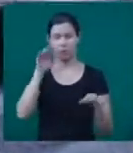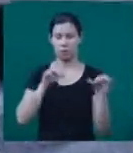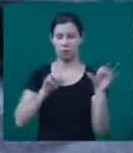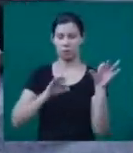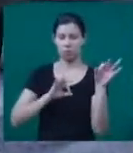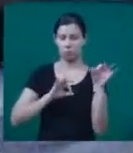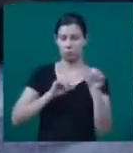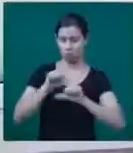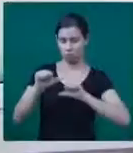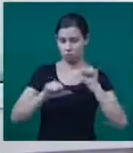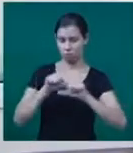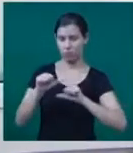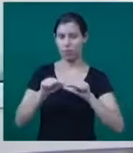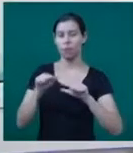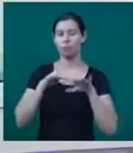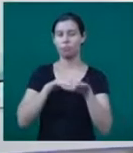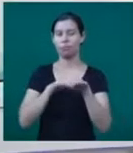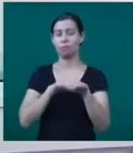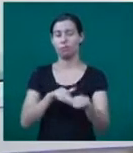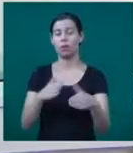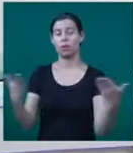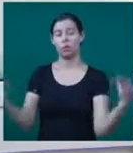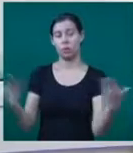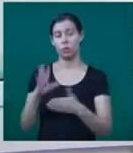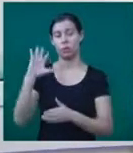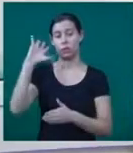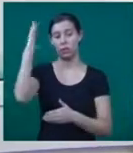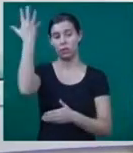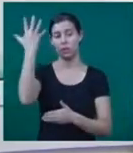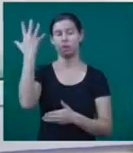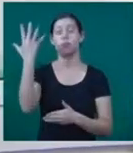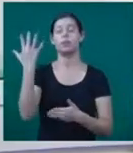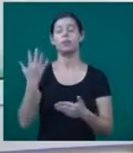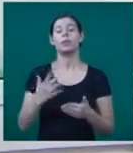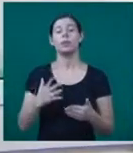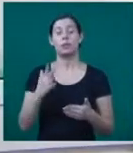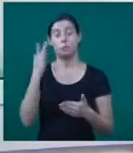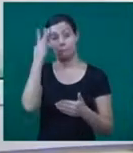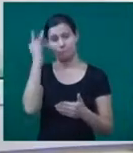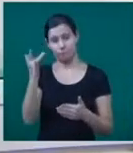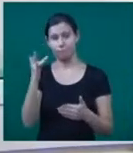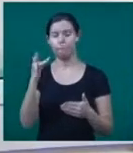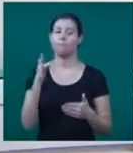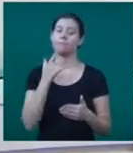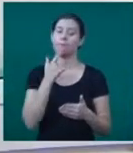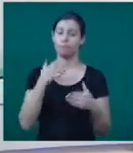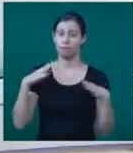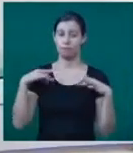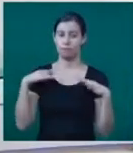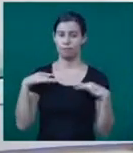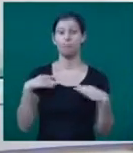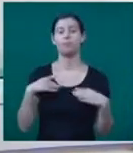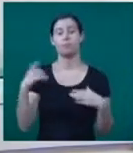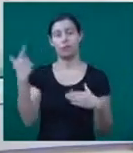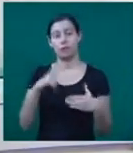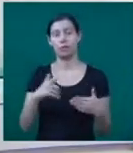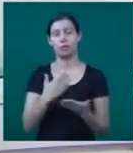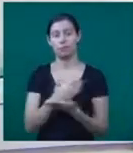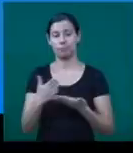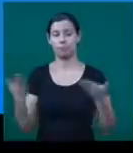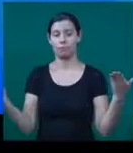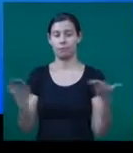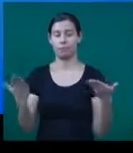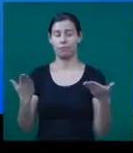serão implementadas. Hoje tem também a previsão do tempo para o feriado de Corpus Christi e muito mais. O TV Notícias está só